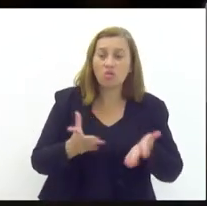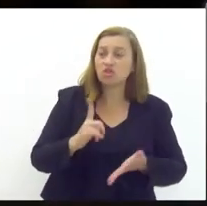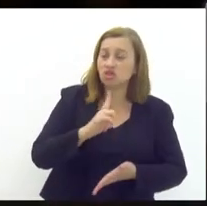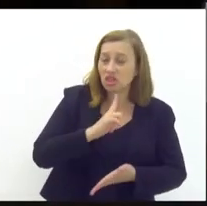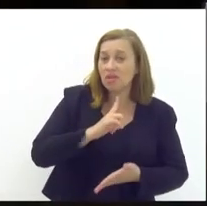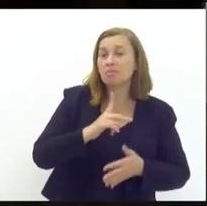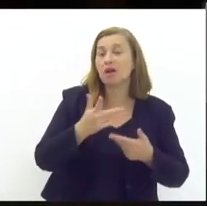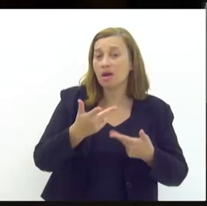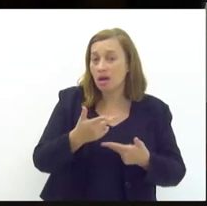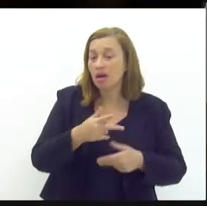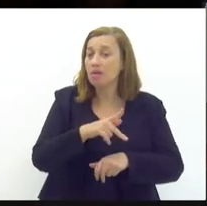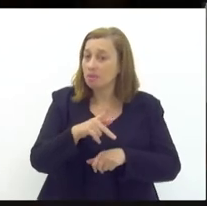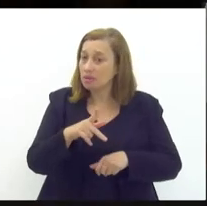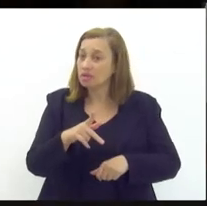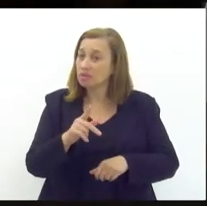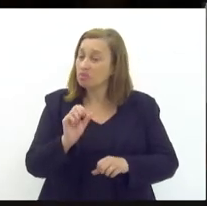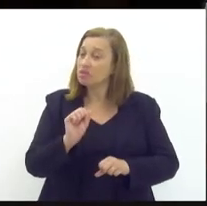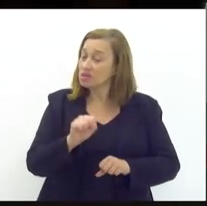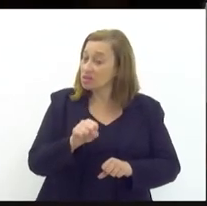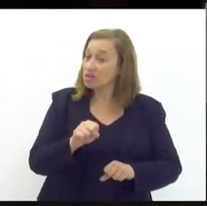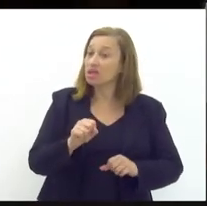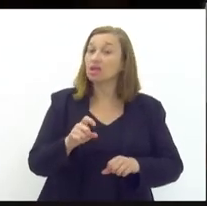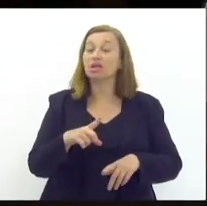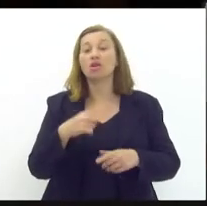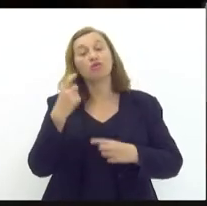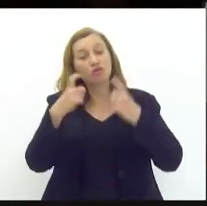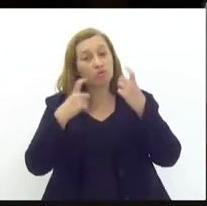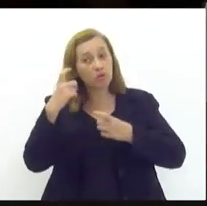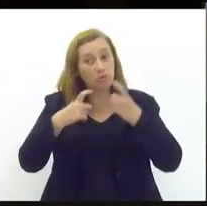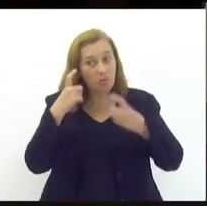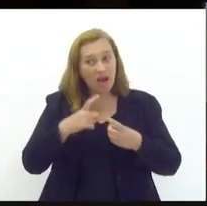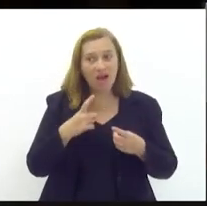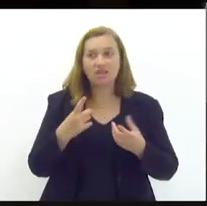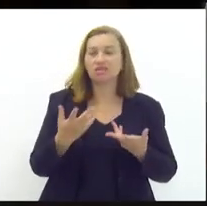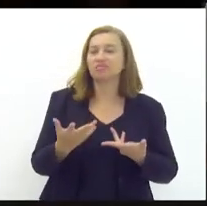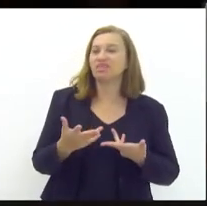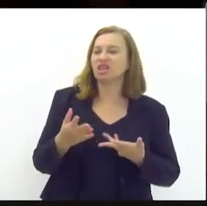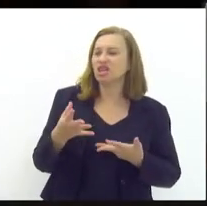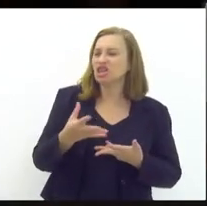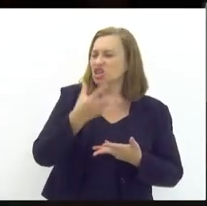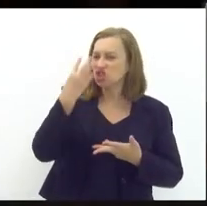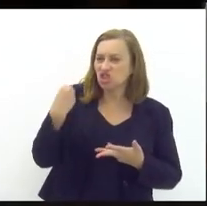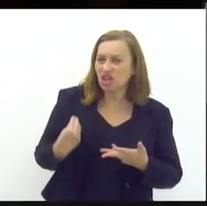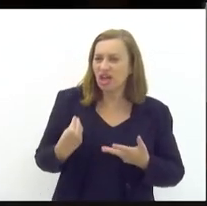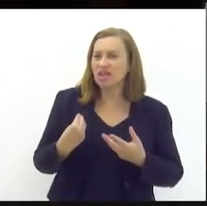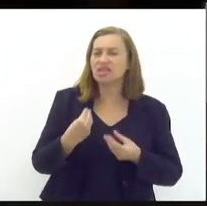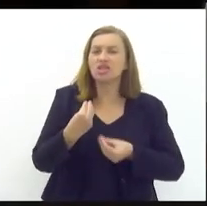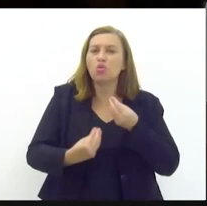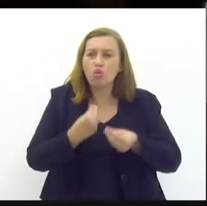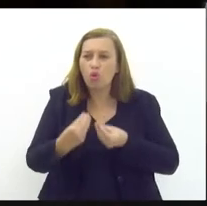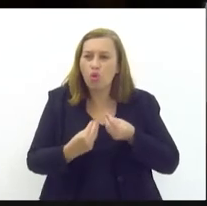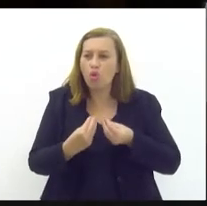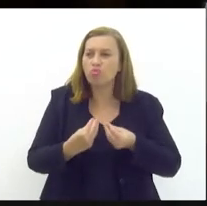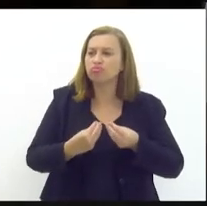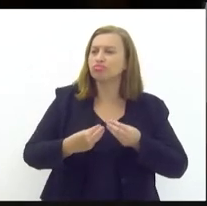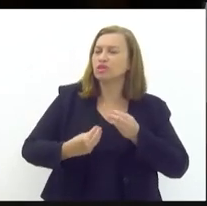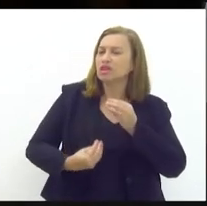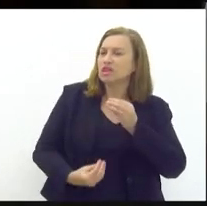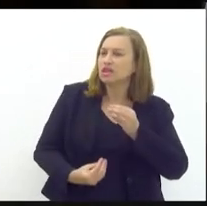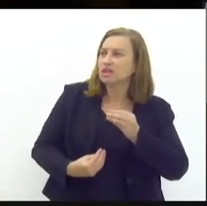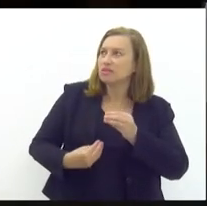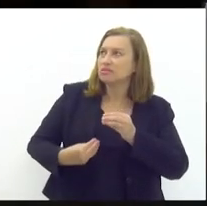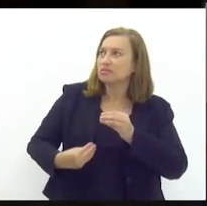essas coisas então é isso me preocupa demais porque passou Largo esse debate de como transformar a dar centralidade